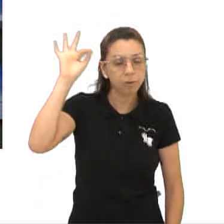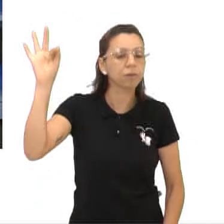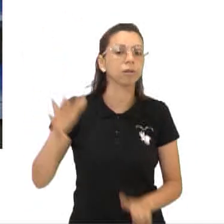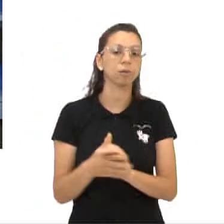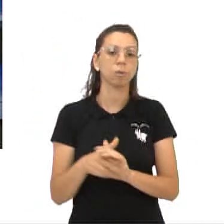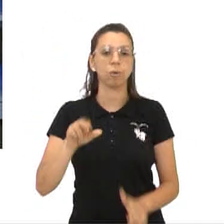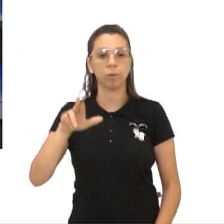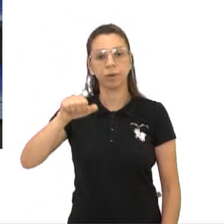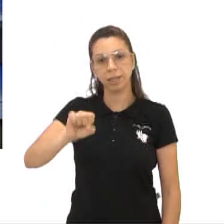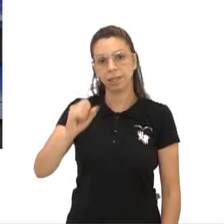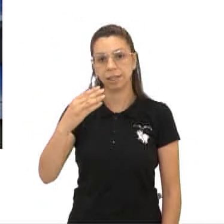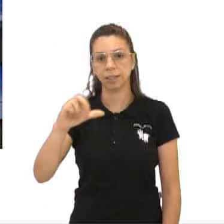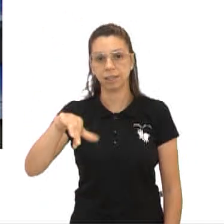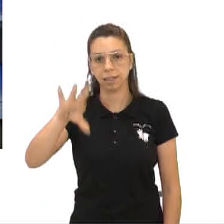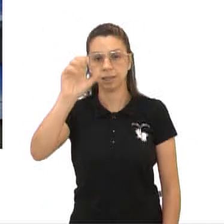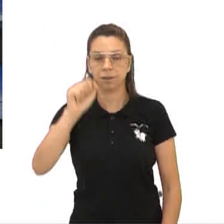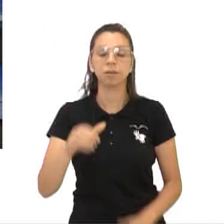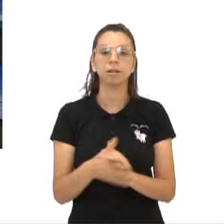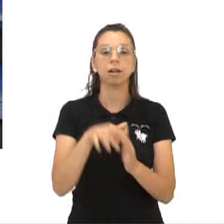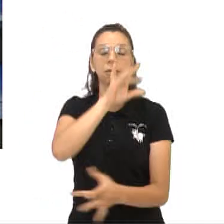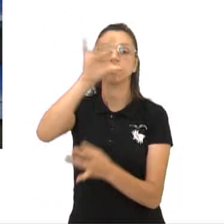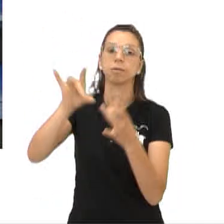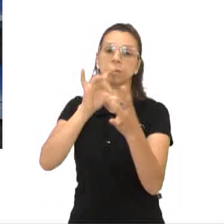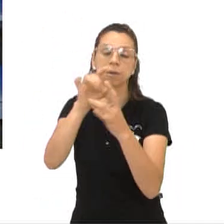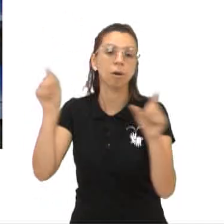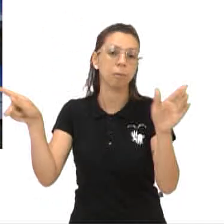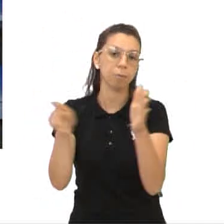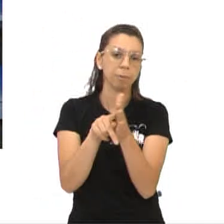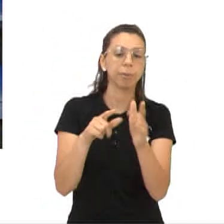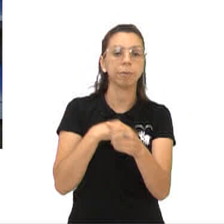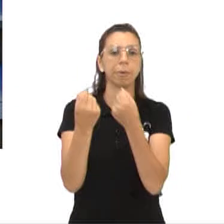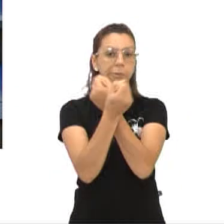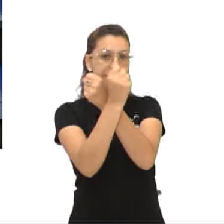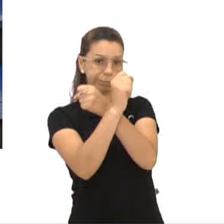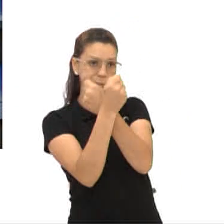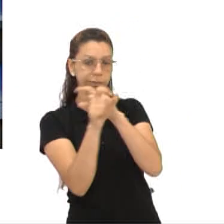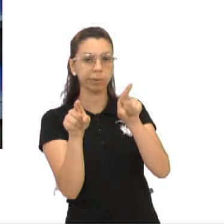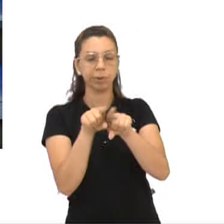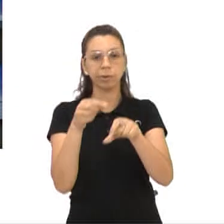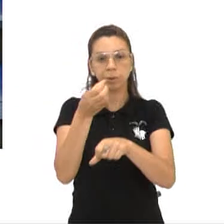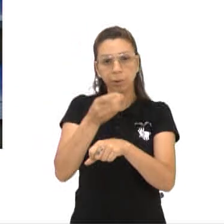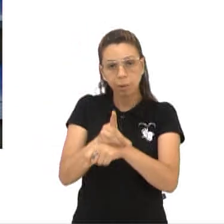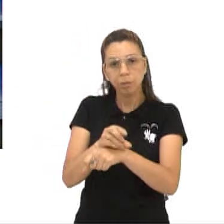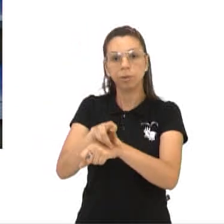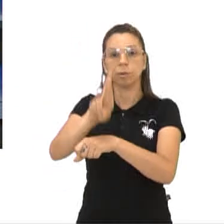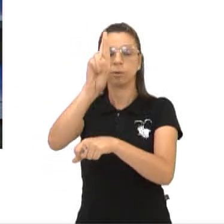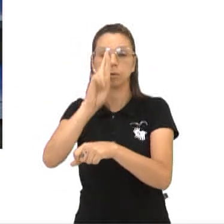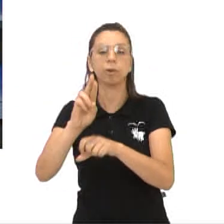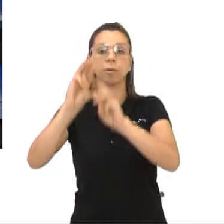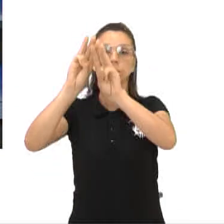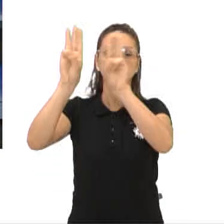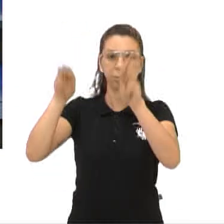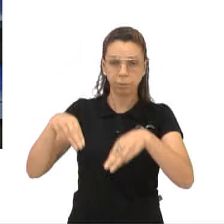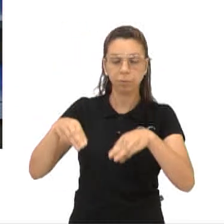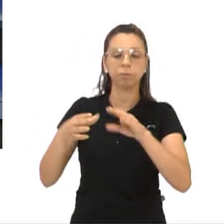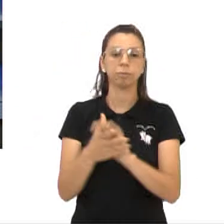Unicentro de Guarapuava, especialista em Filosofia pela PUC Paraná e doutor em Geografia pela UFPR.